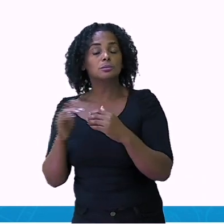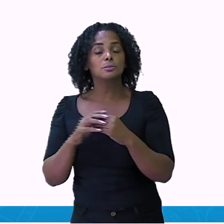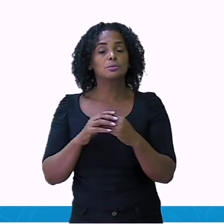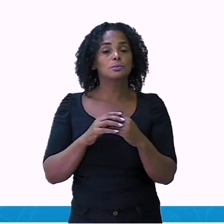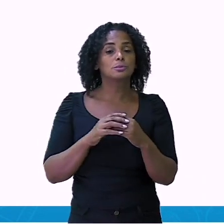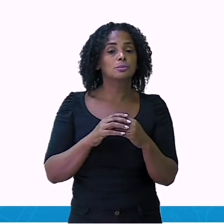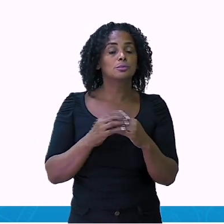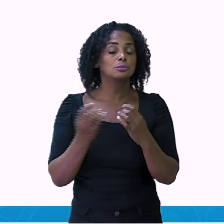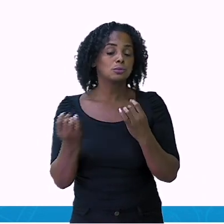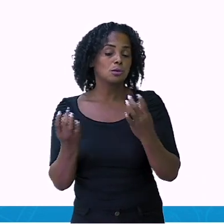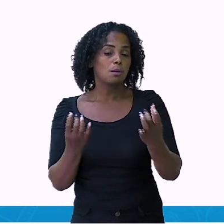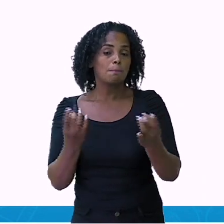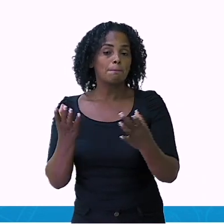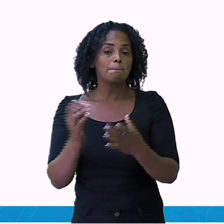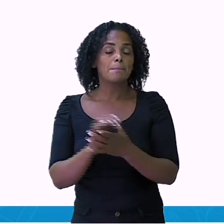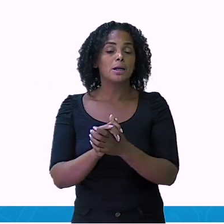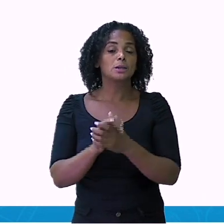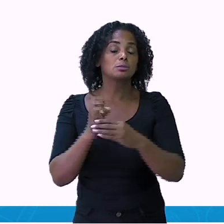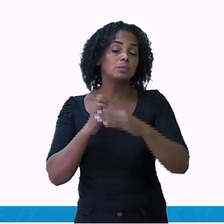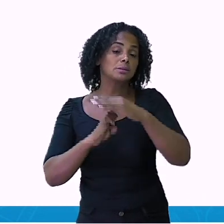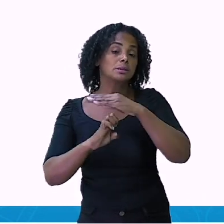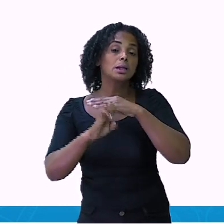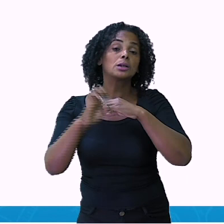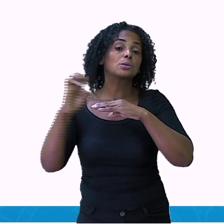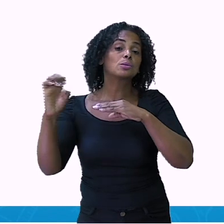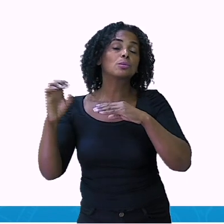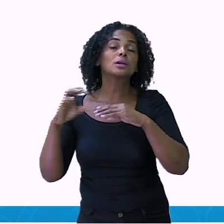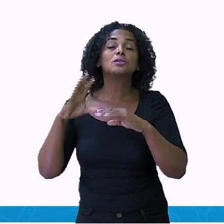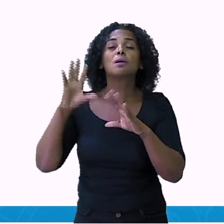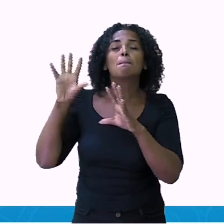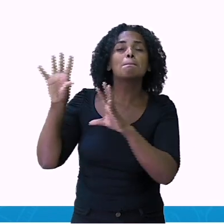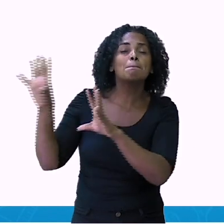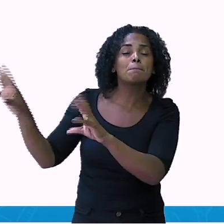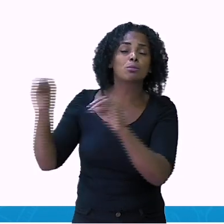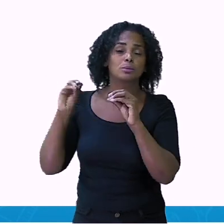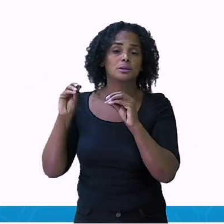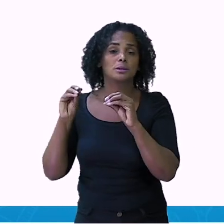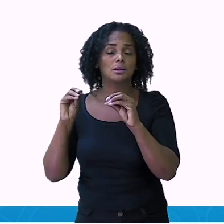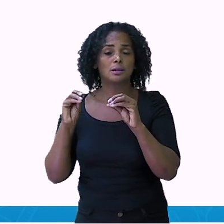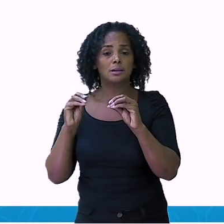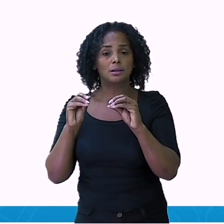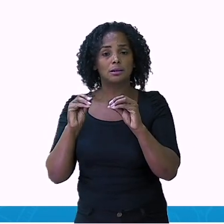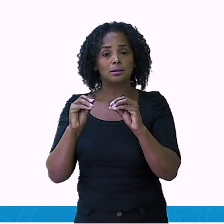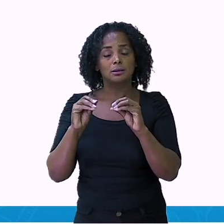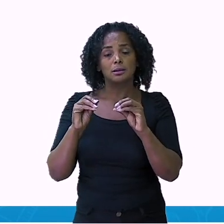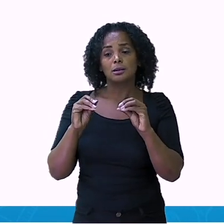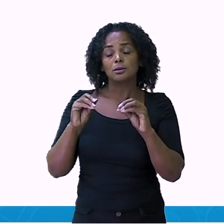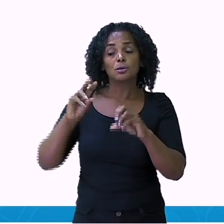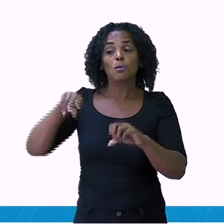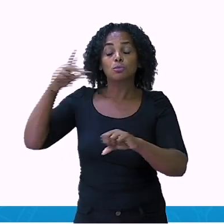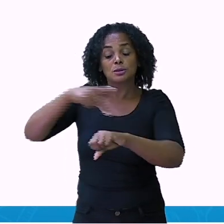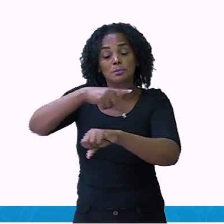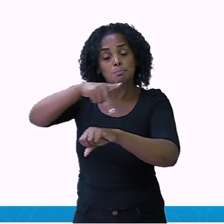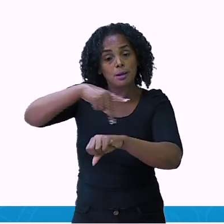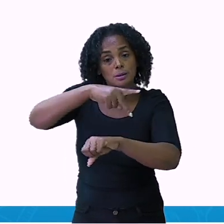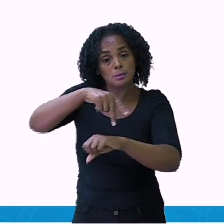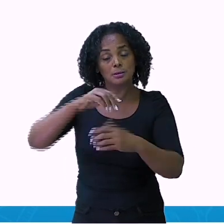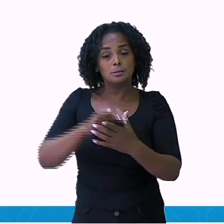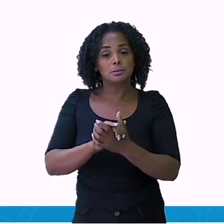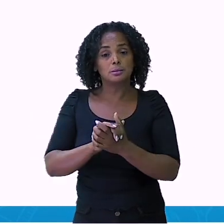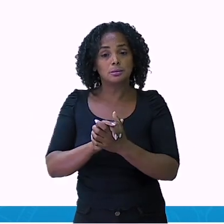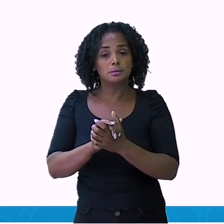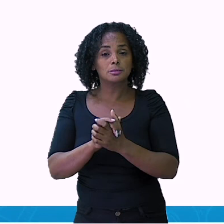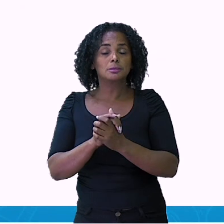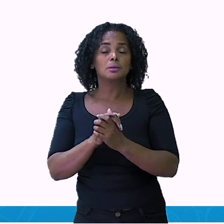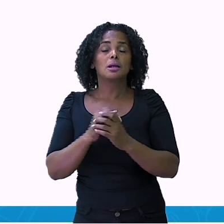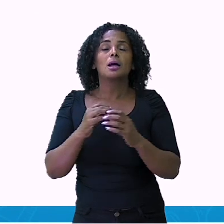comércio exterior. Então, olha só, eu preciso, né, a gente busca muitos recursos da China, mas também a gente importa. Então, isso vai o quê?